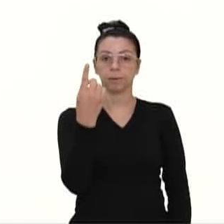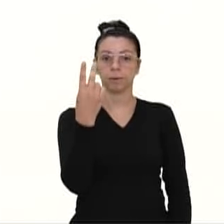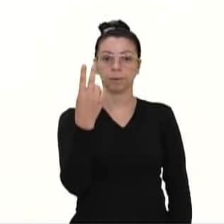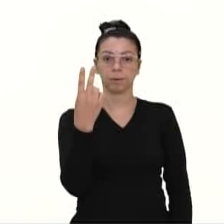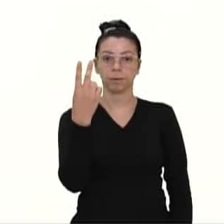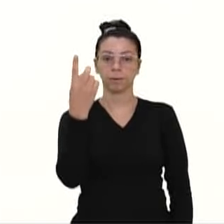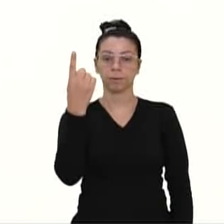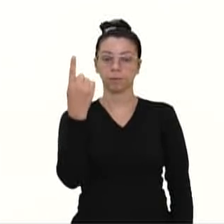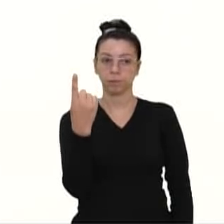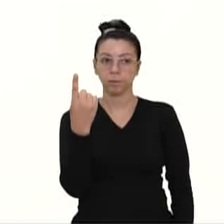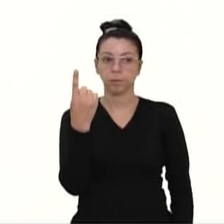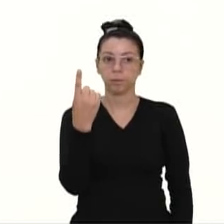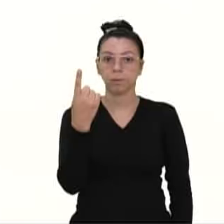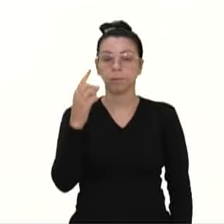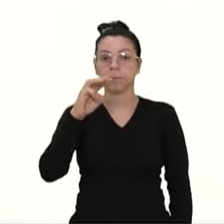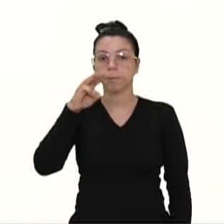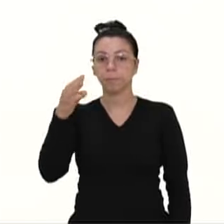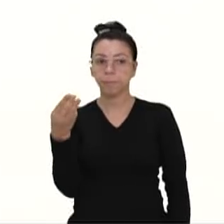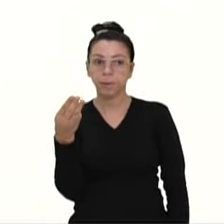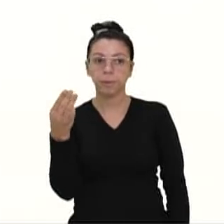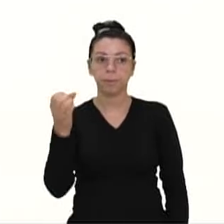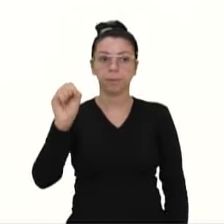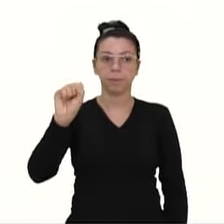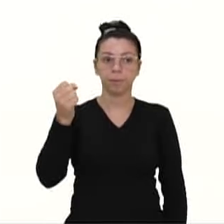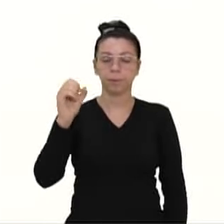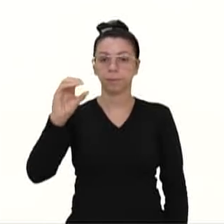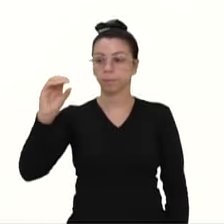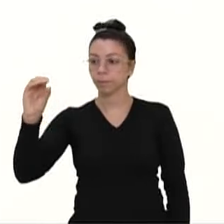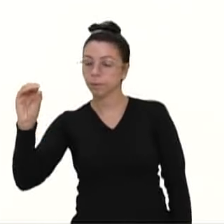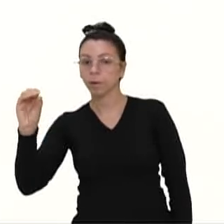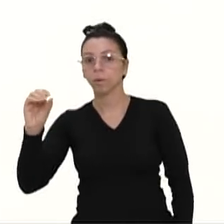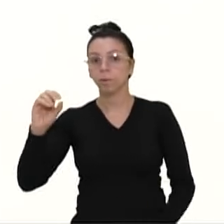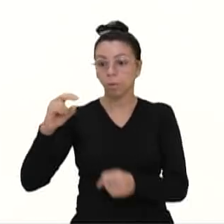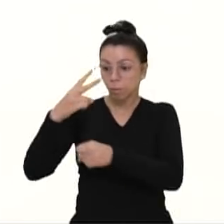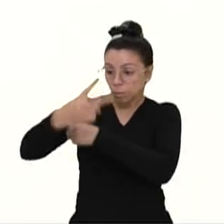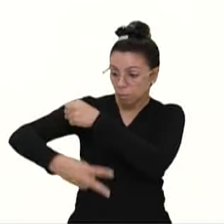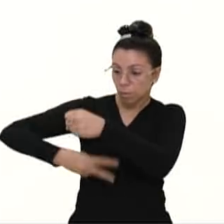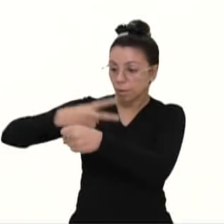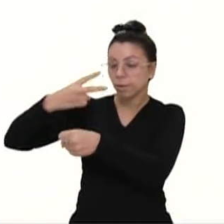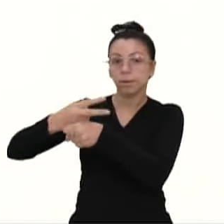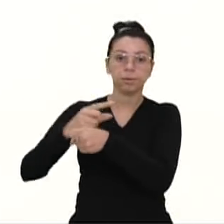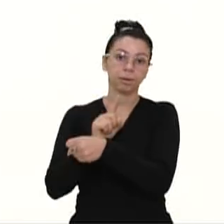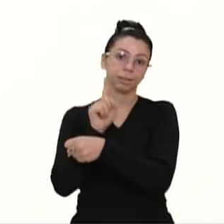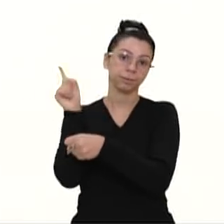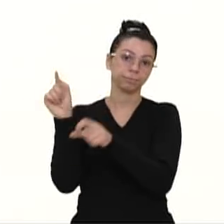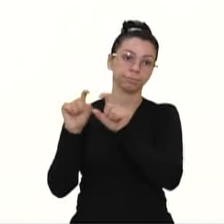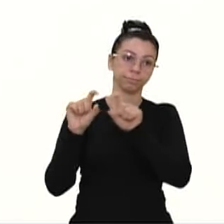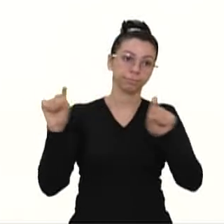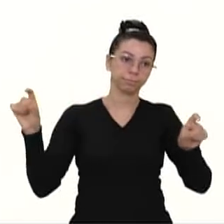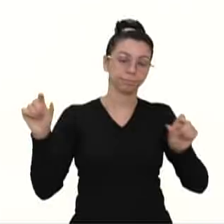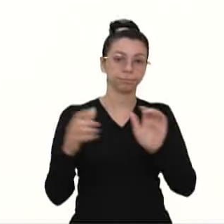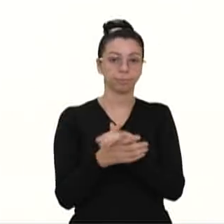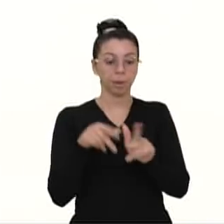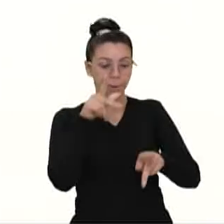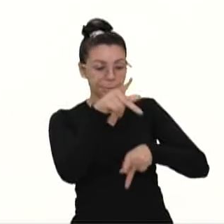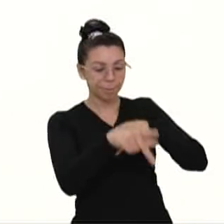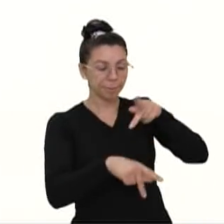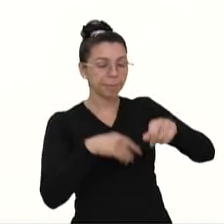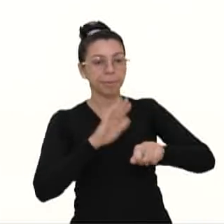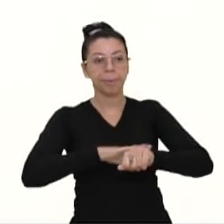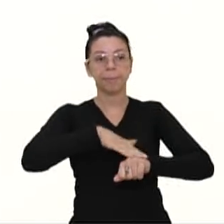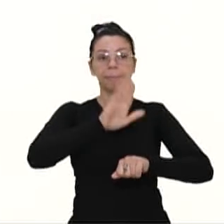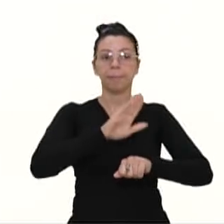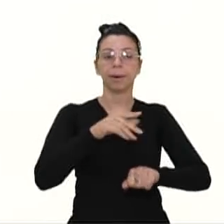2.121.800 habitantes depois de 2 anos. Respondendo ao exercício, essa população será de mais